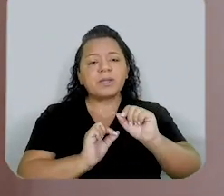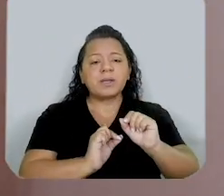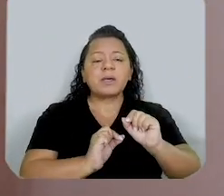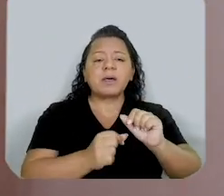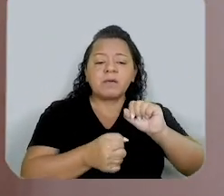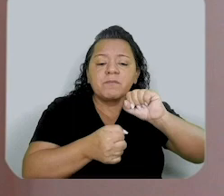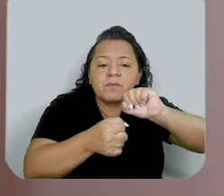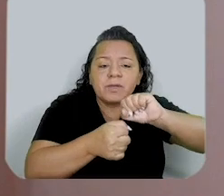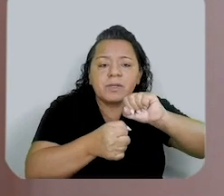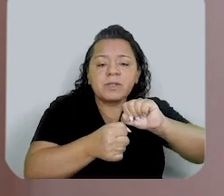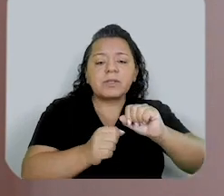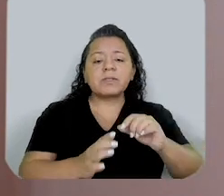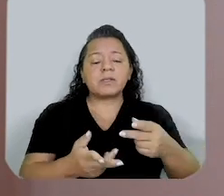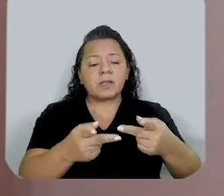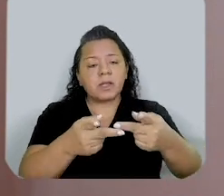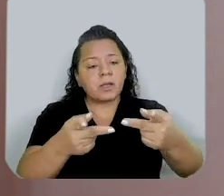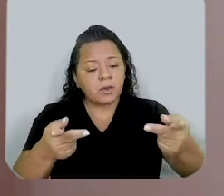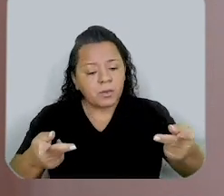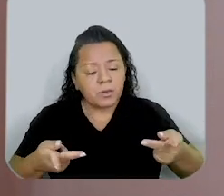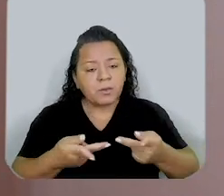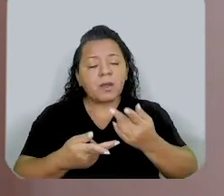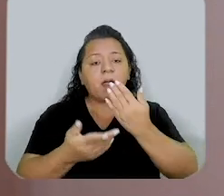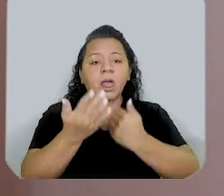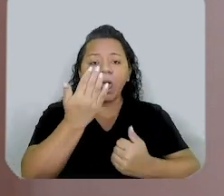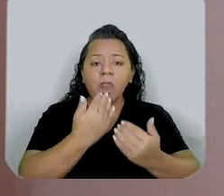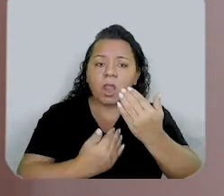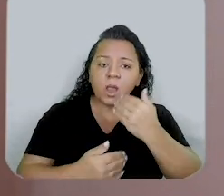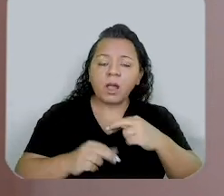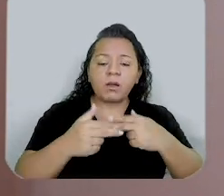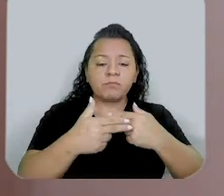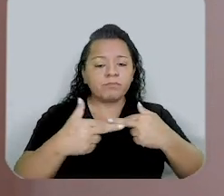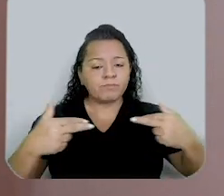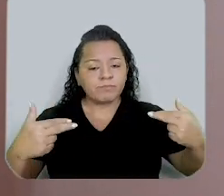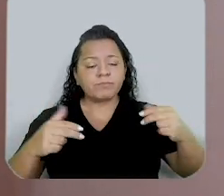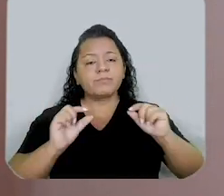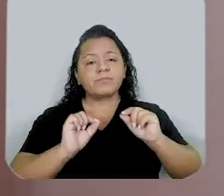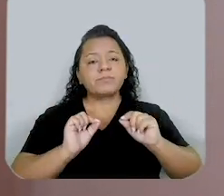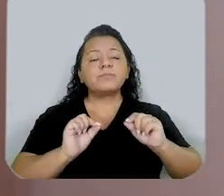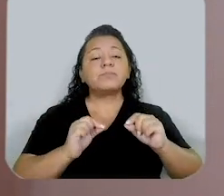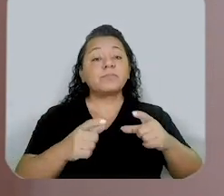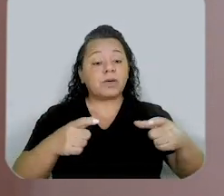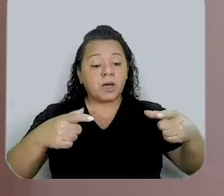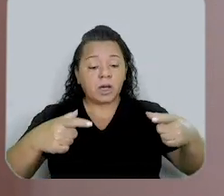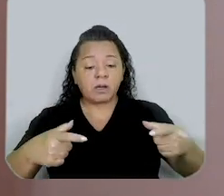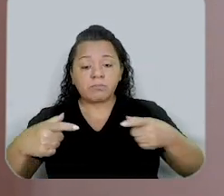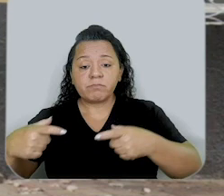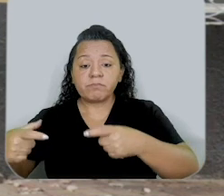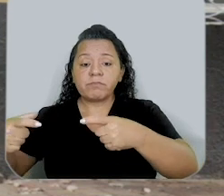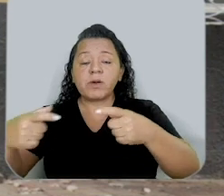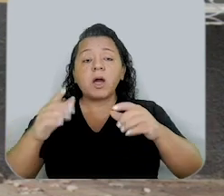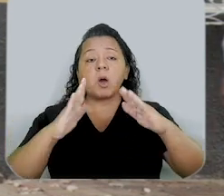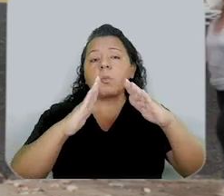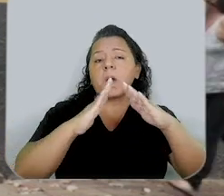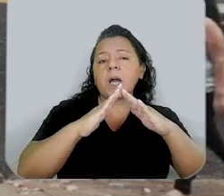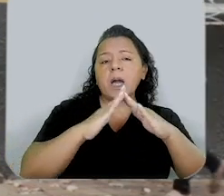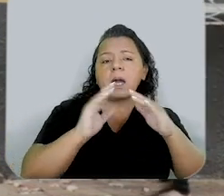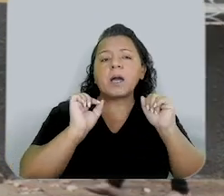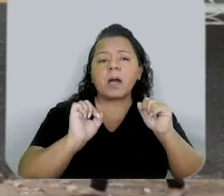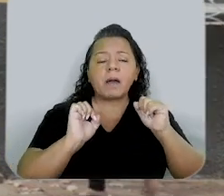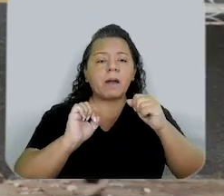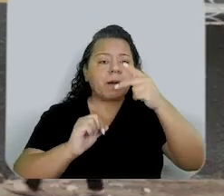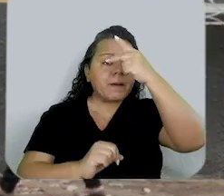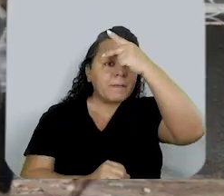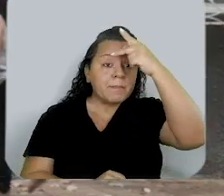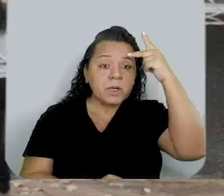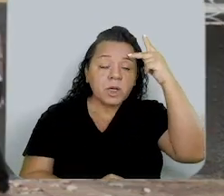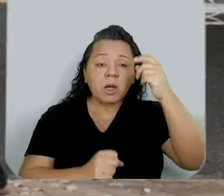sonhou colocar um lugar, uma casa, onde as pessoas pudessem comer nossa comida, né?